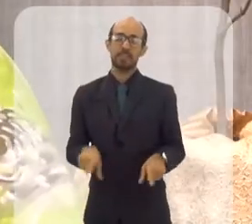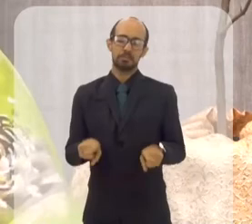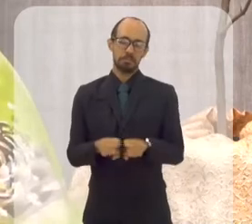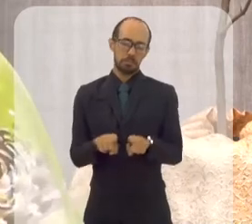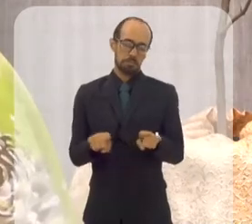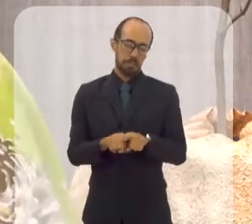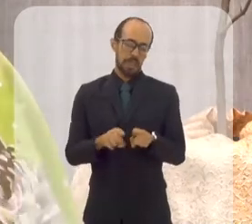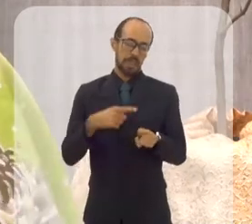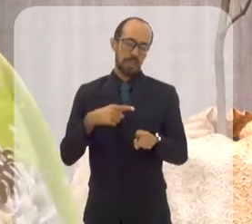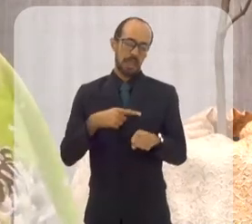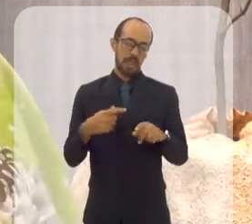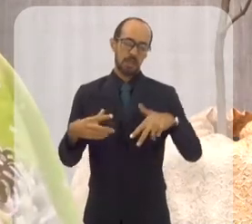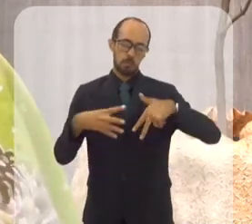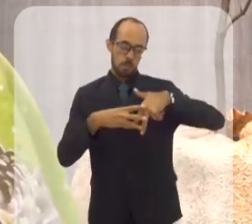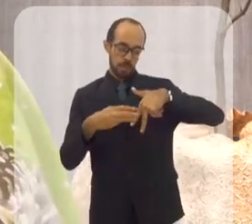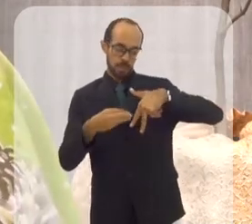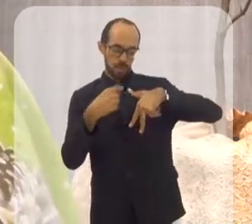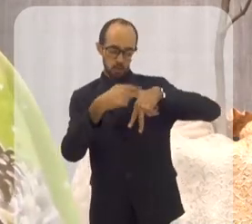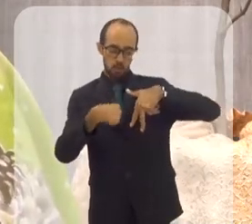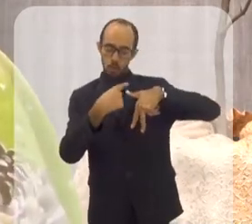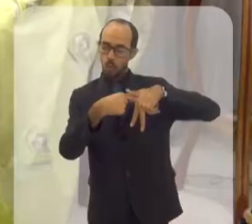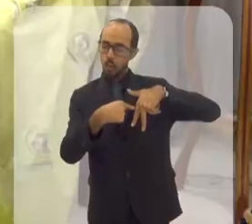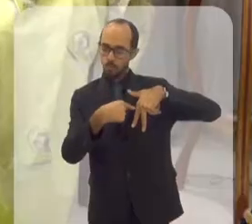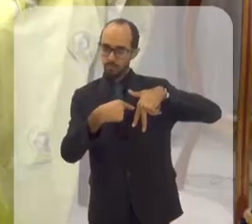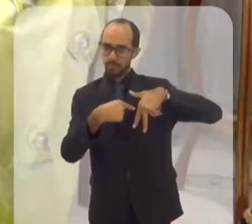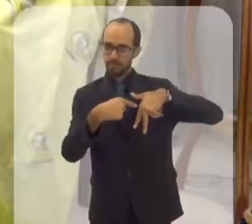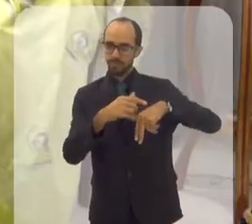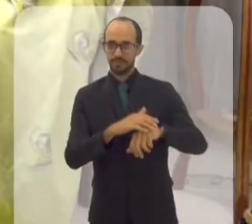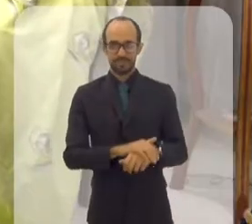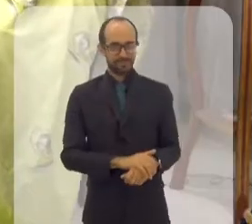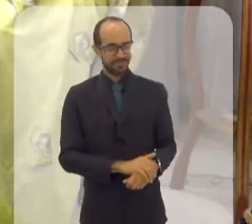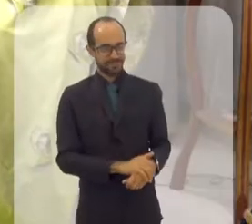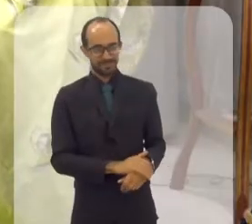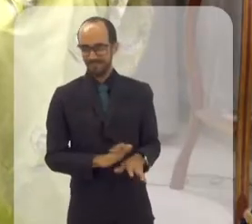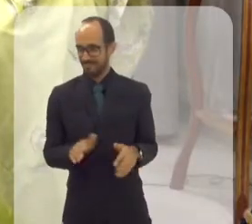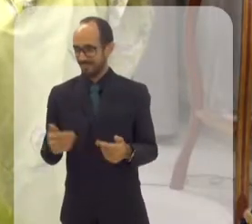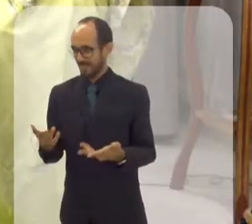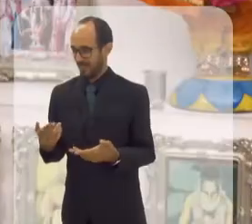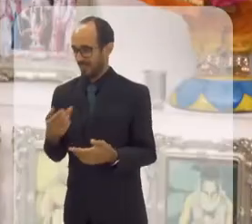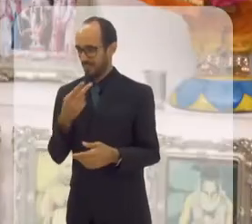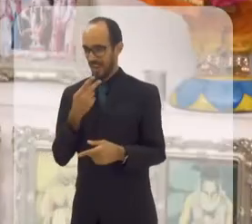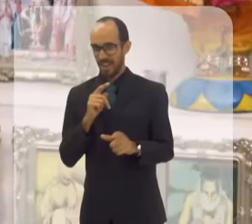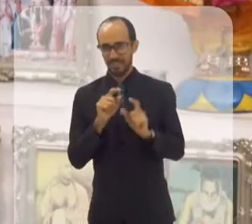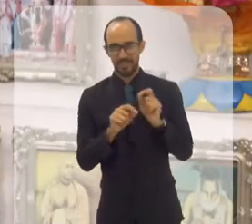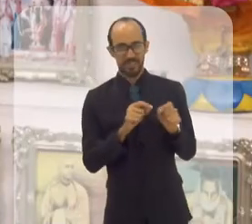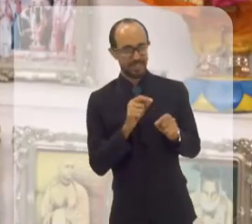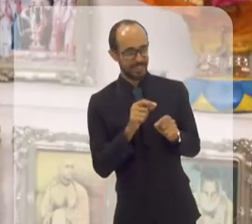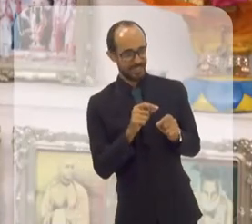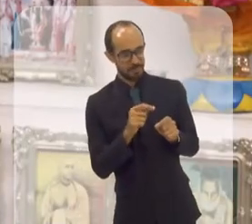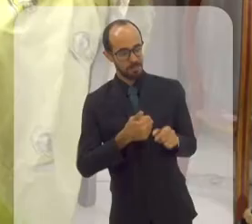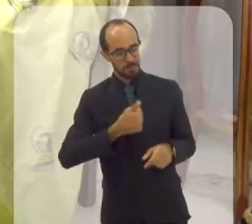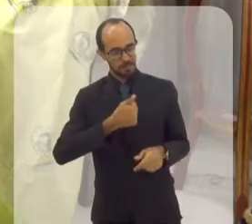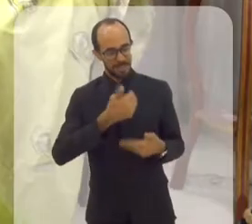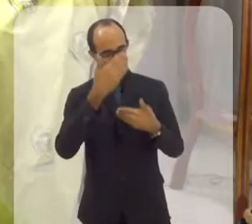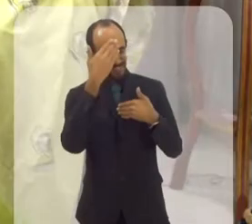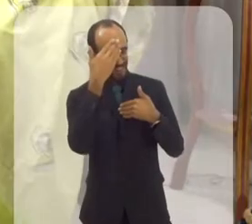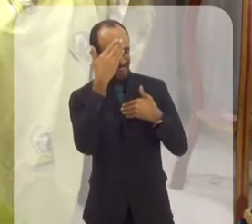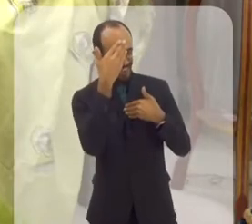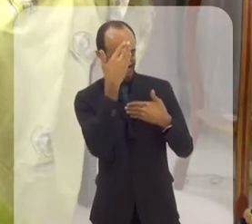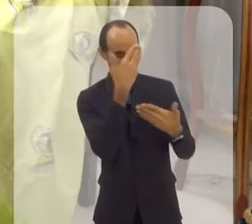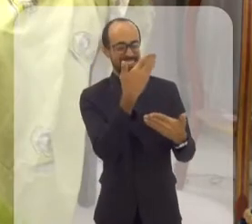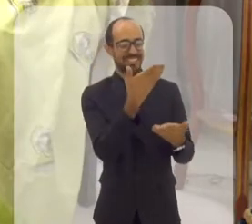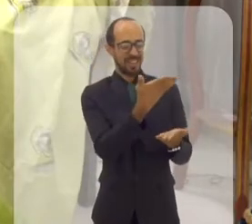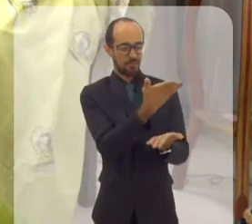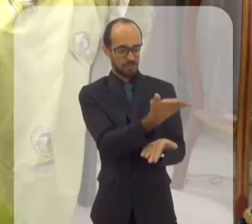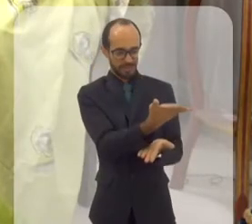Né? Tem a postura. Entendeu? Olha, eu vou dizer a vocês que é muito bom. Primeiro, eu